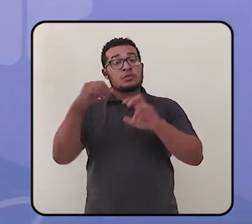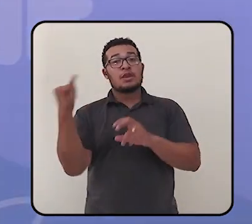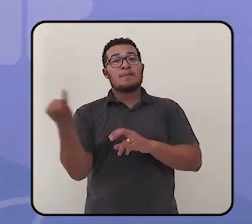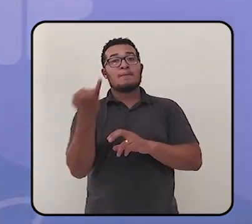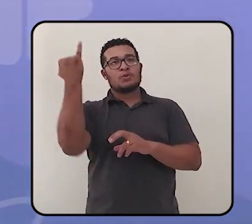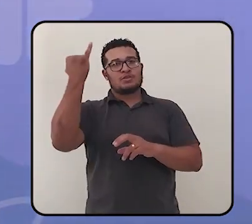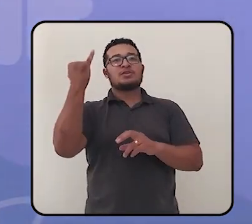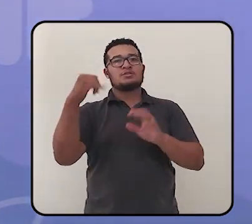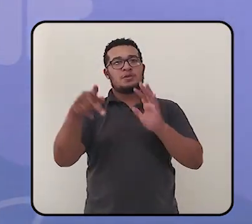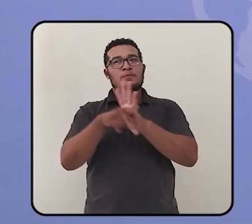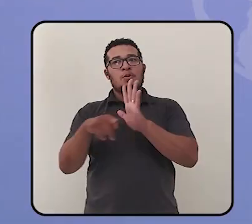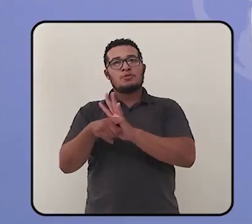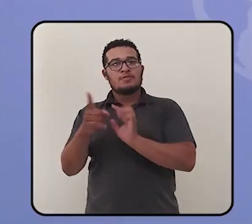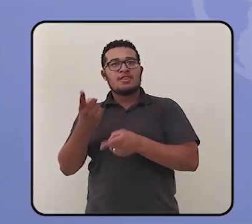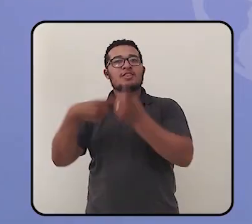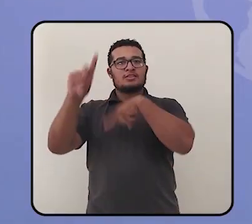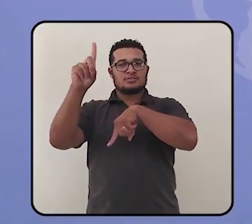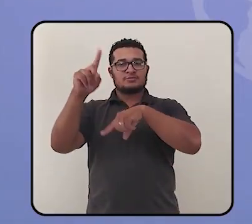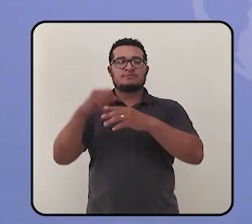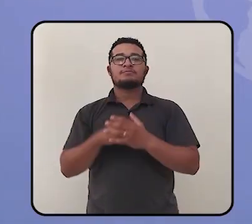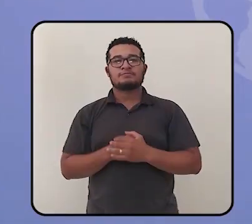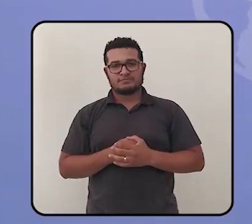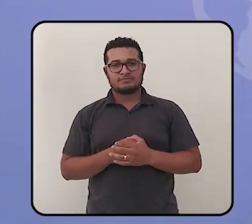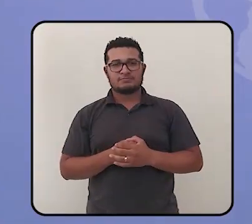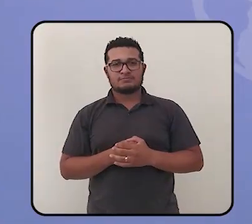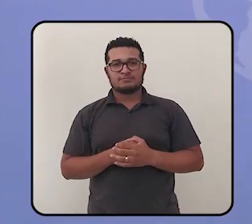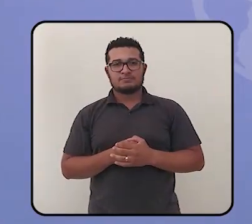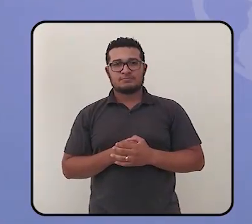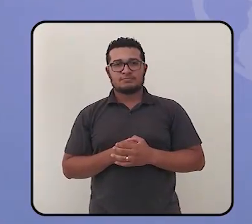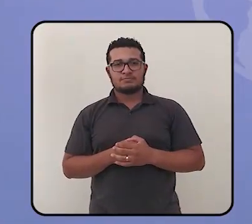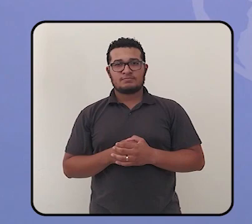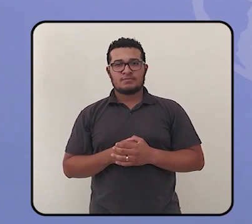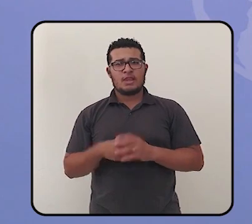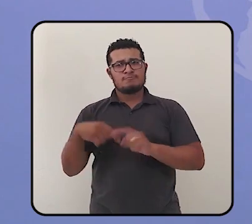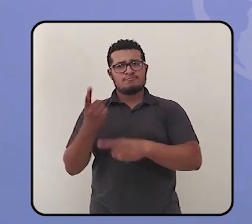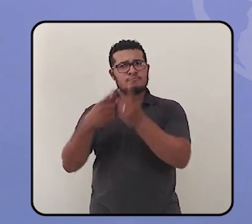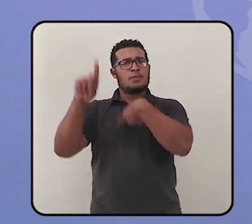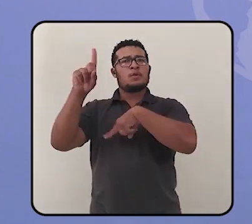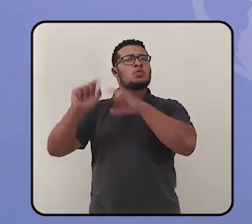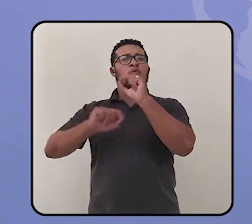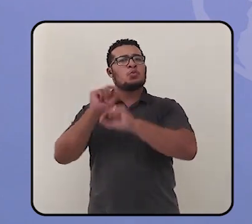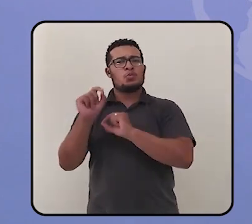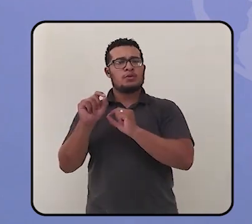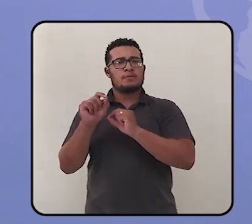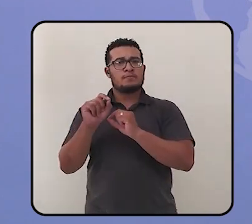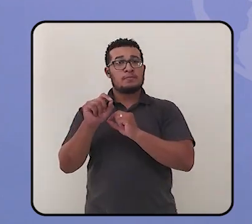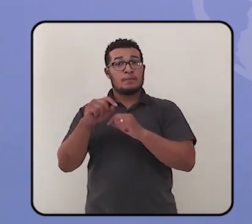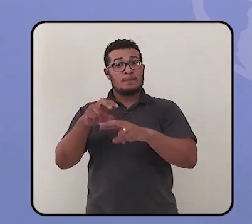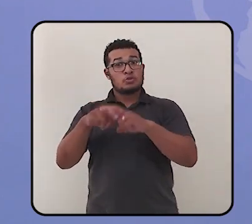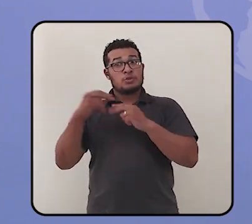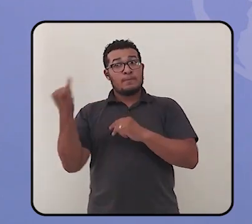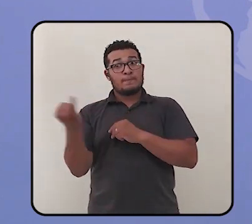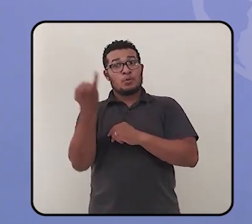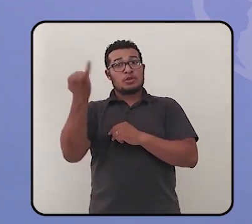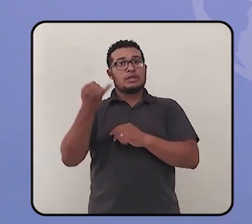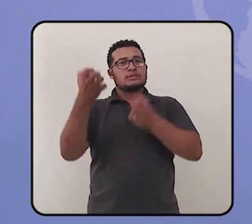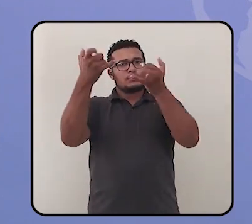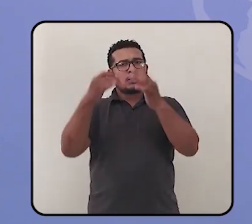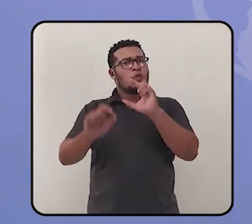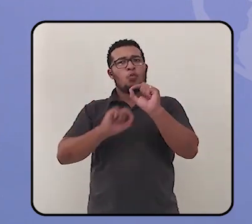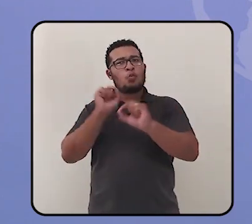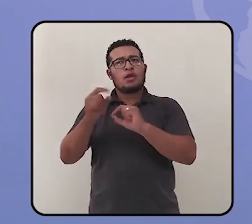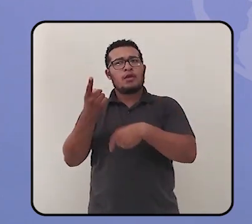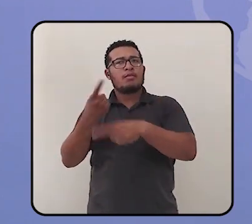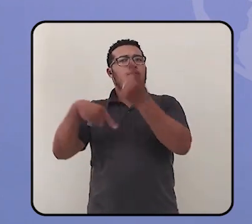importância do renascimento o renascimento de início é importante nós definirmos o que